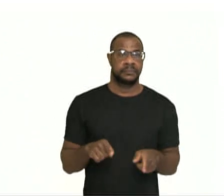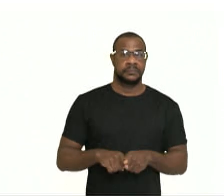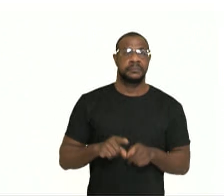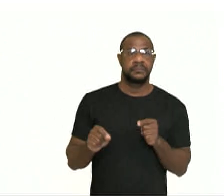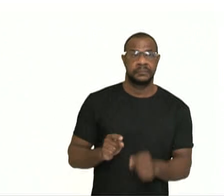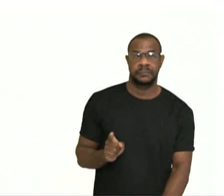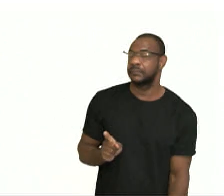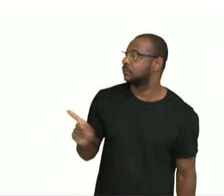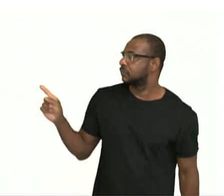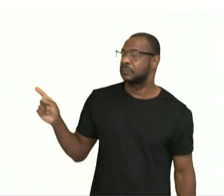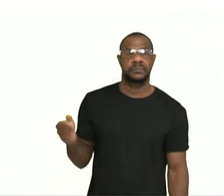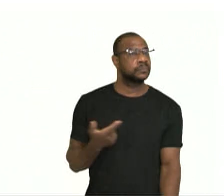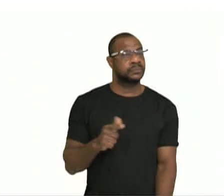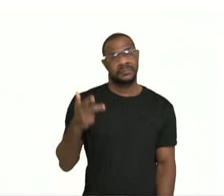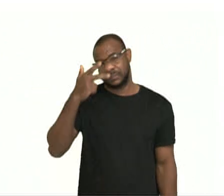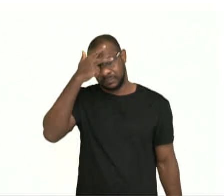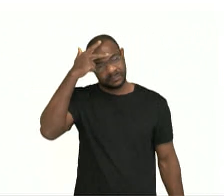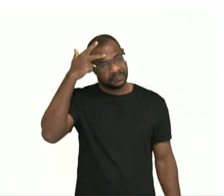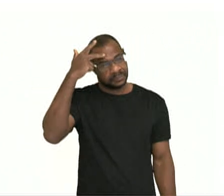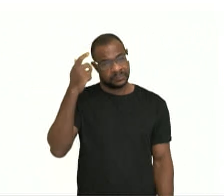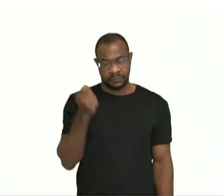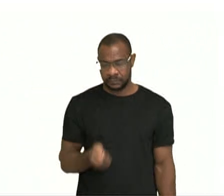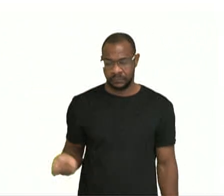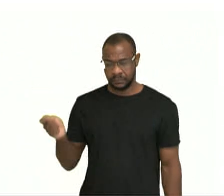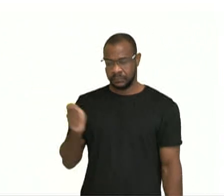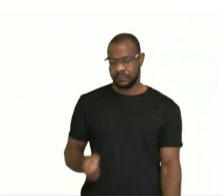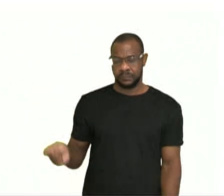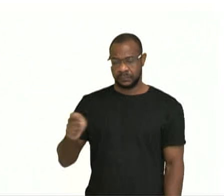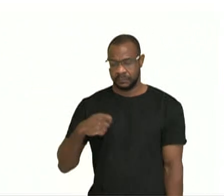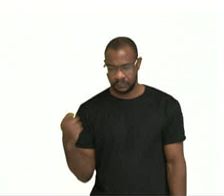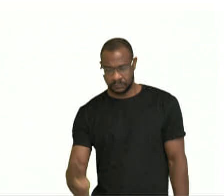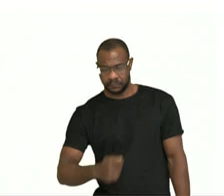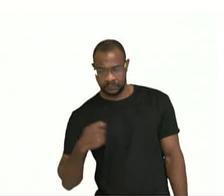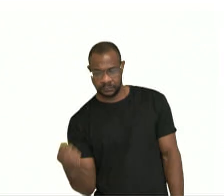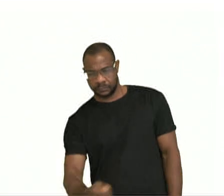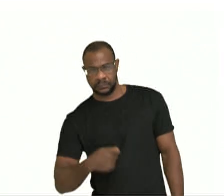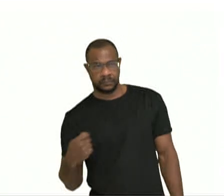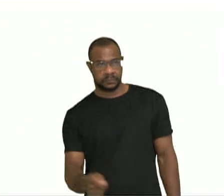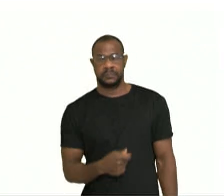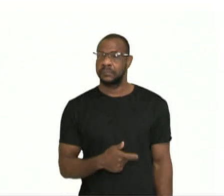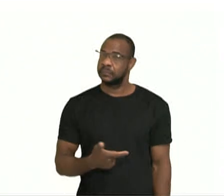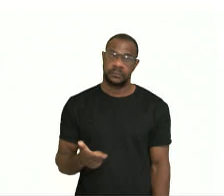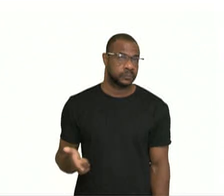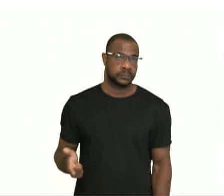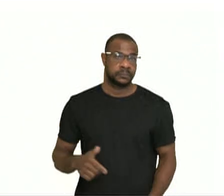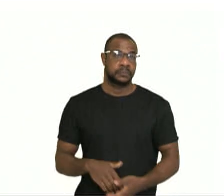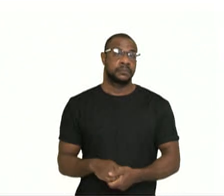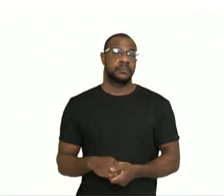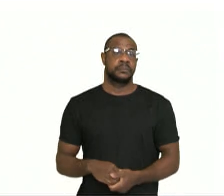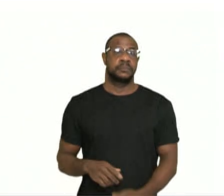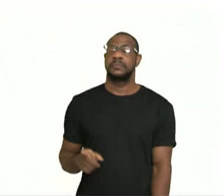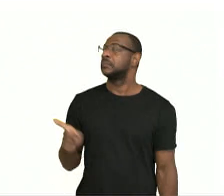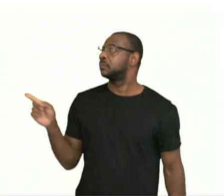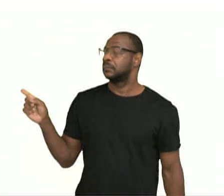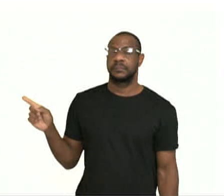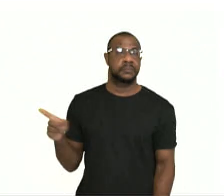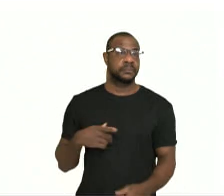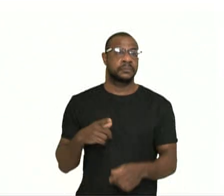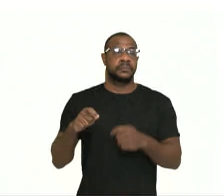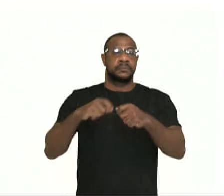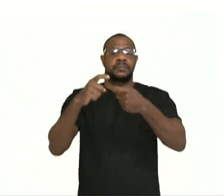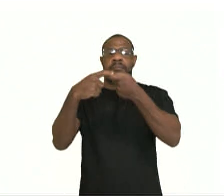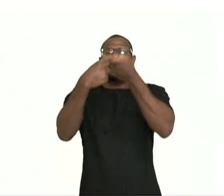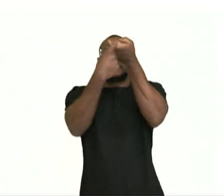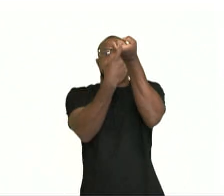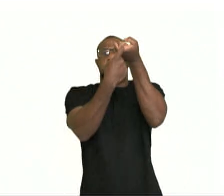Nesse aqui não tem a pessoa girando ali, né, a corda embaixo, como a gente viu na corda indiana. Aqui não, o tecido é preso,